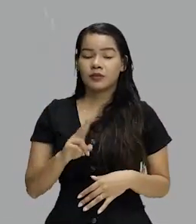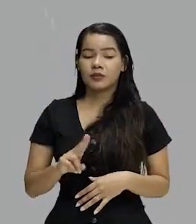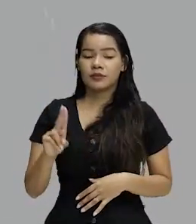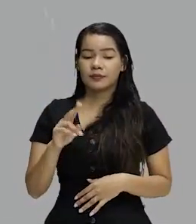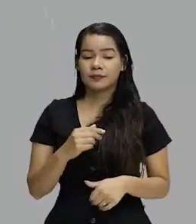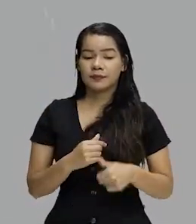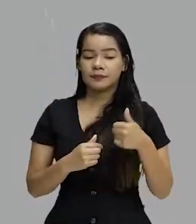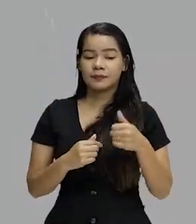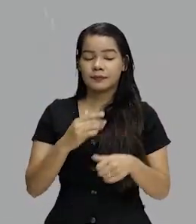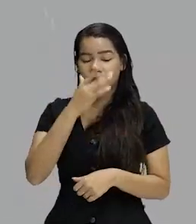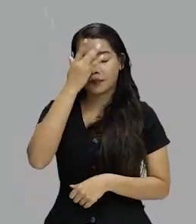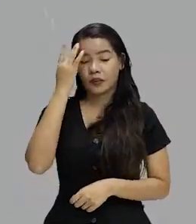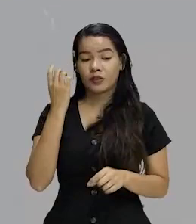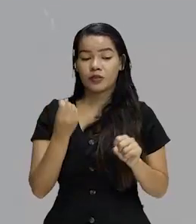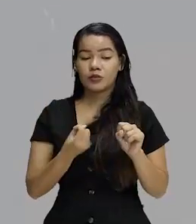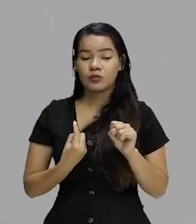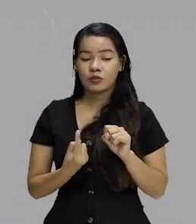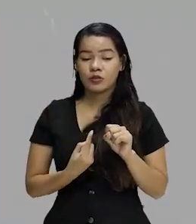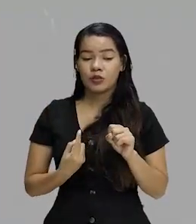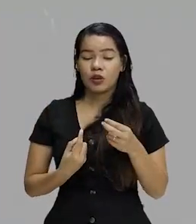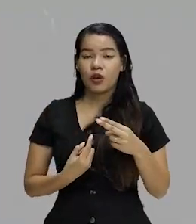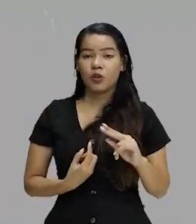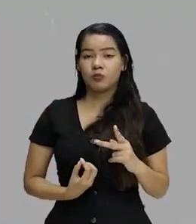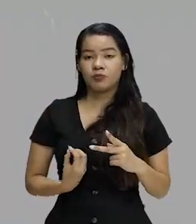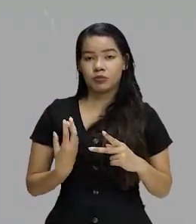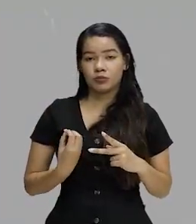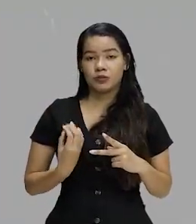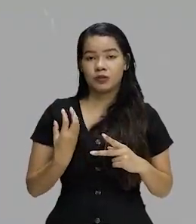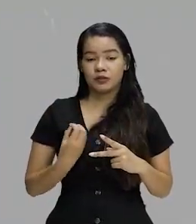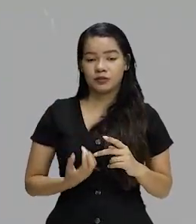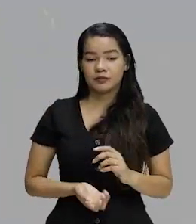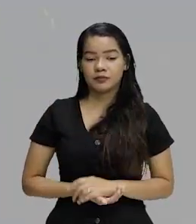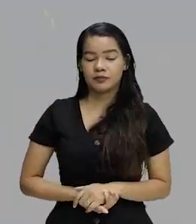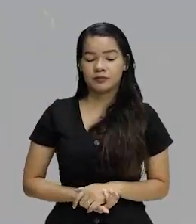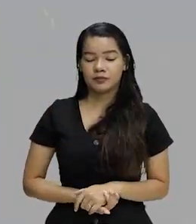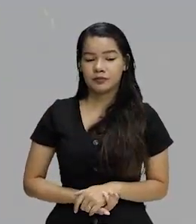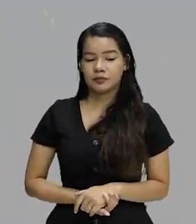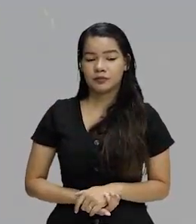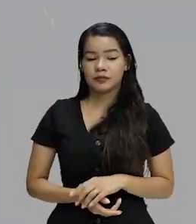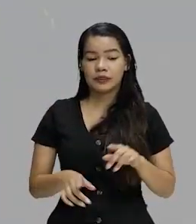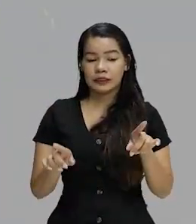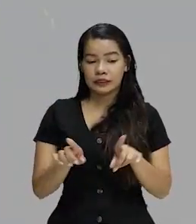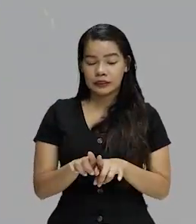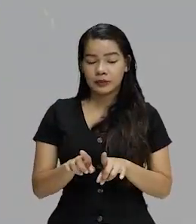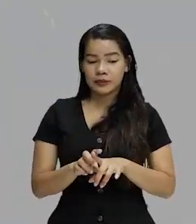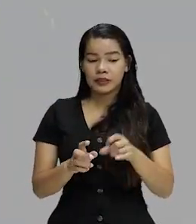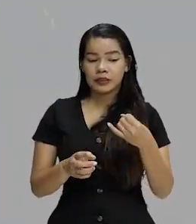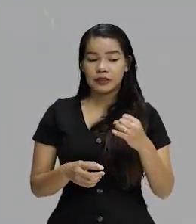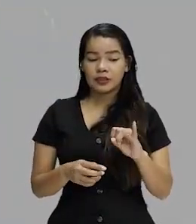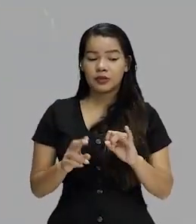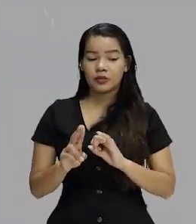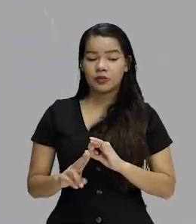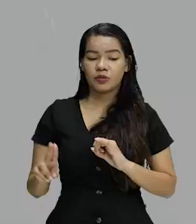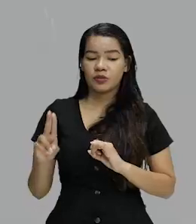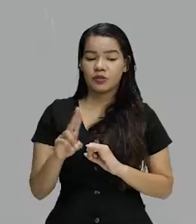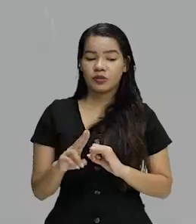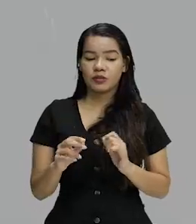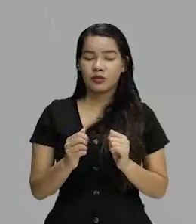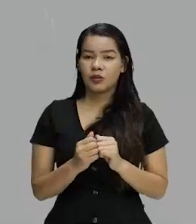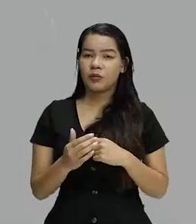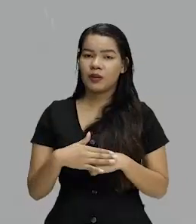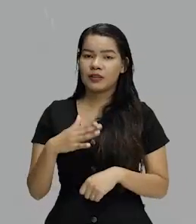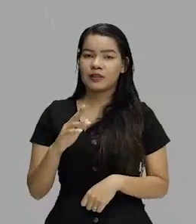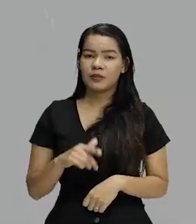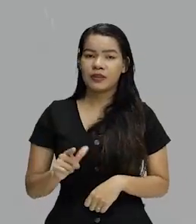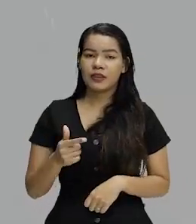pessoa, tanto do singular quanto no plural, eu ou nós. E também se usa um pouco com maior incidência no